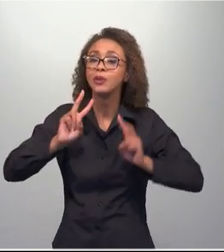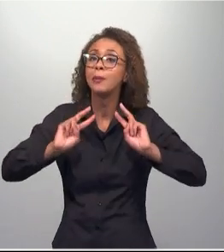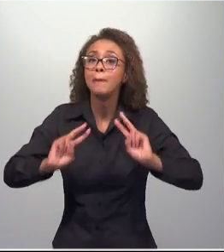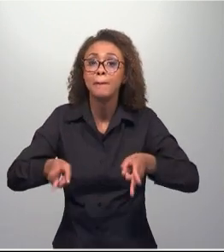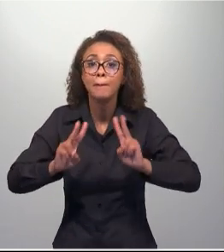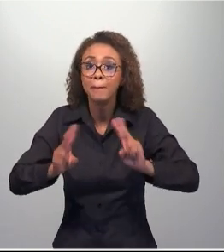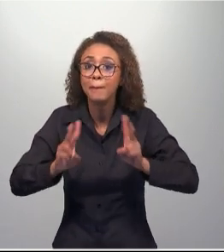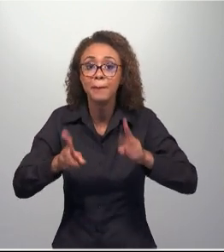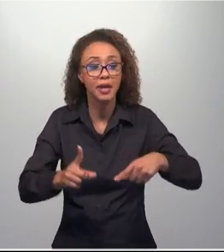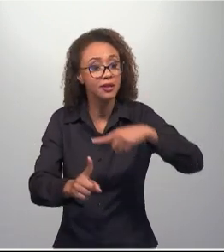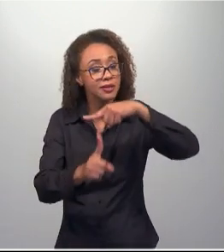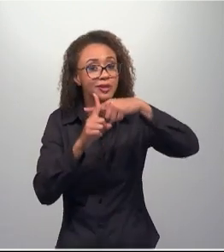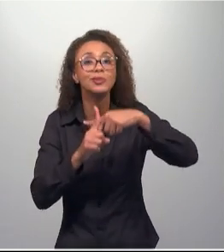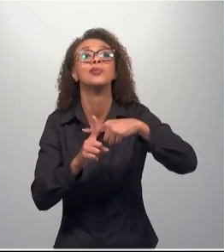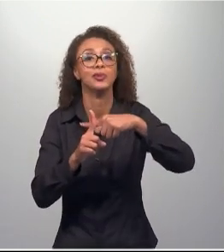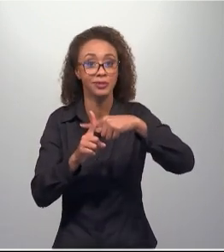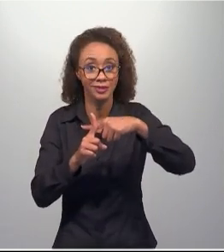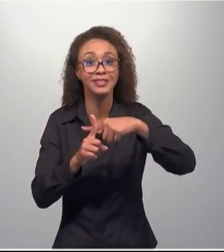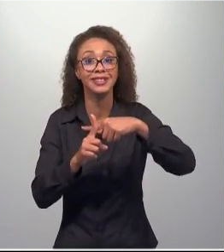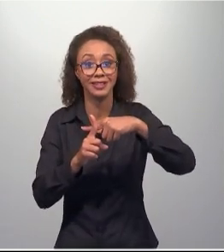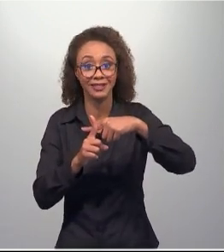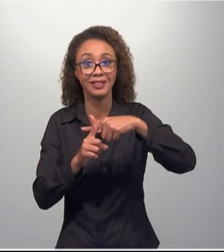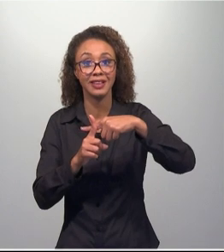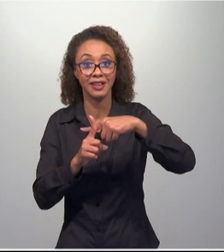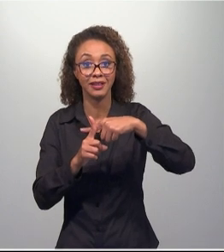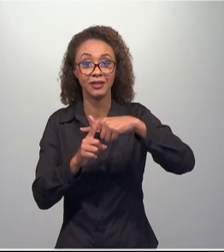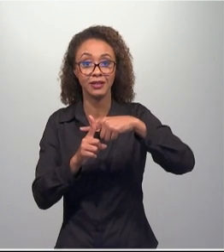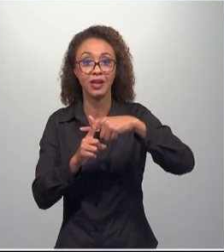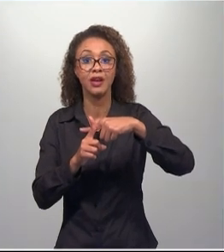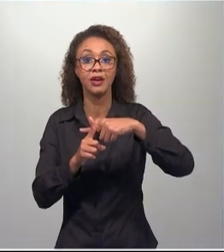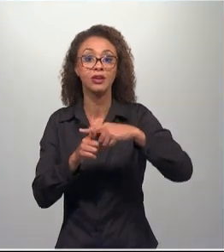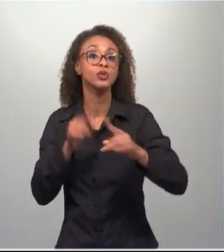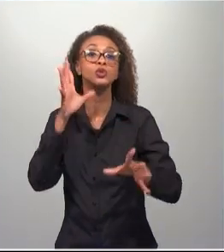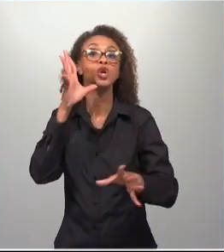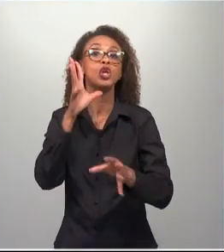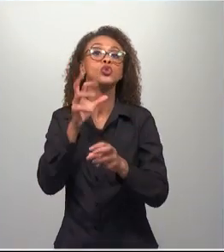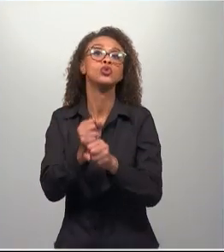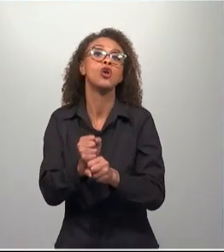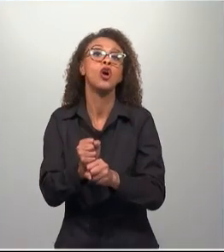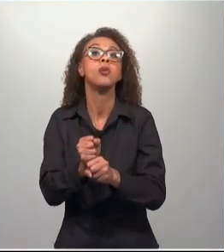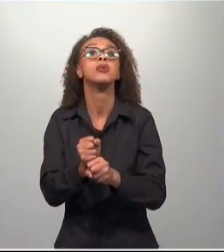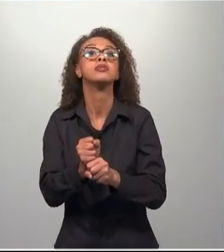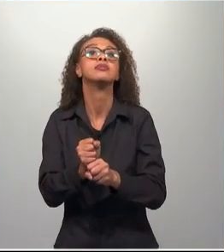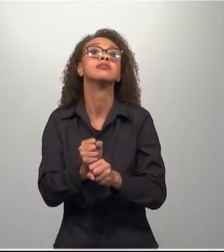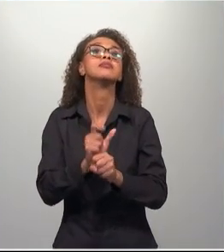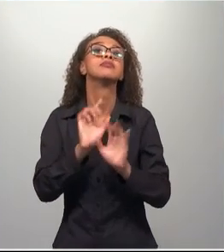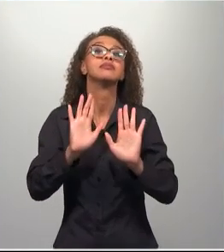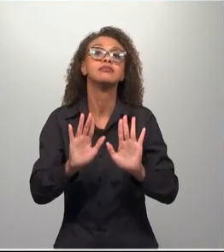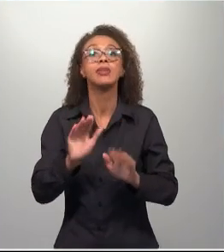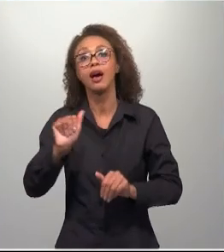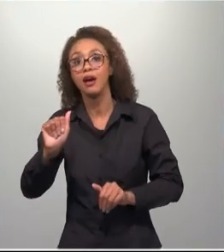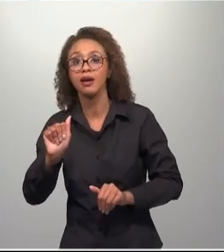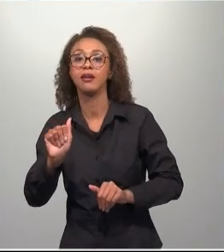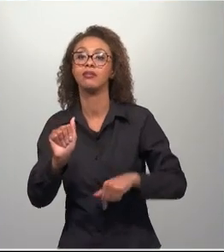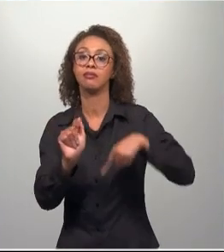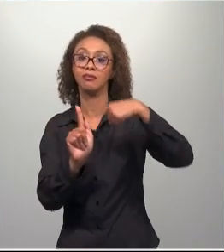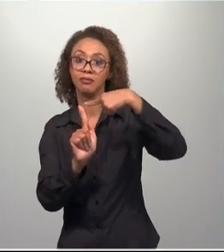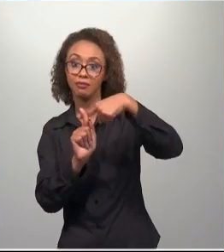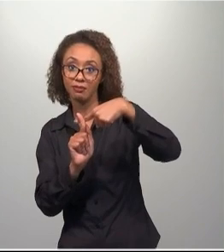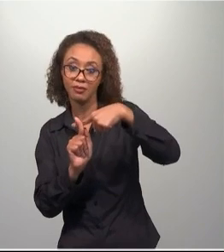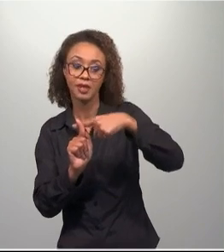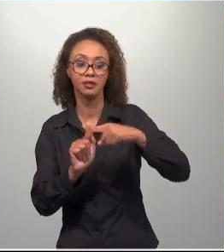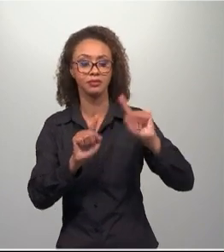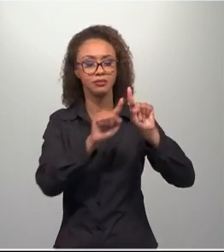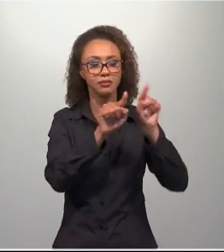soma que eu tenho da soma do número negativo a mais - bem se eu